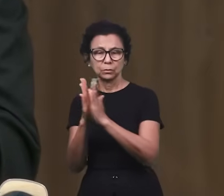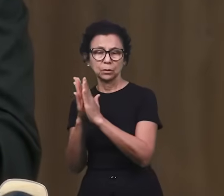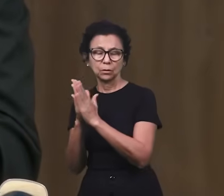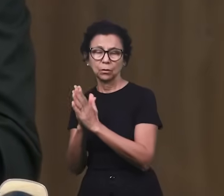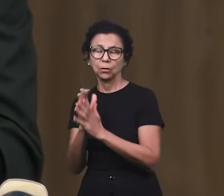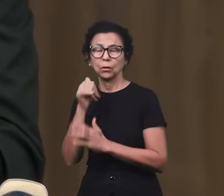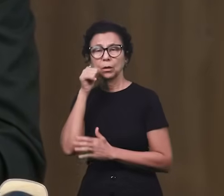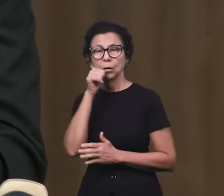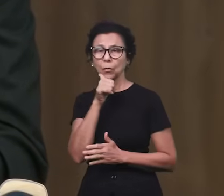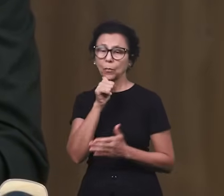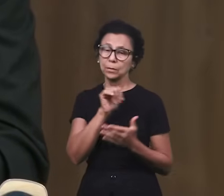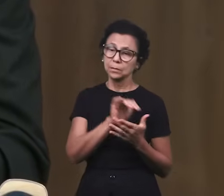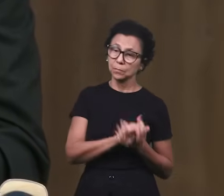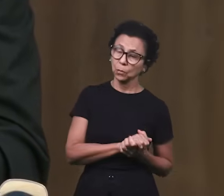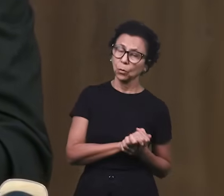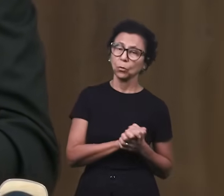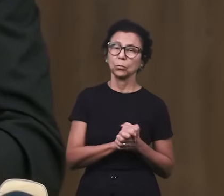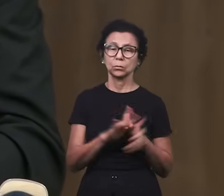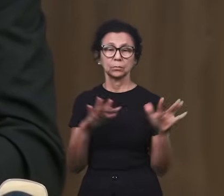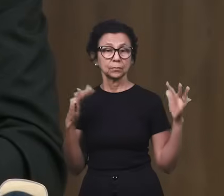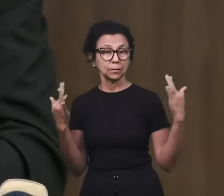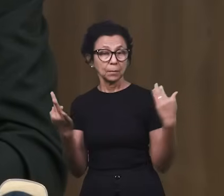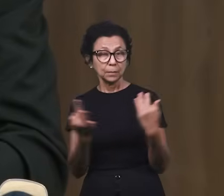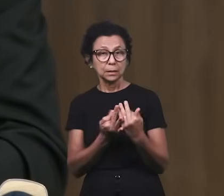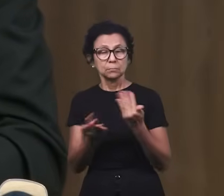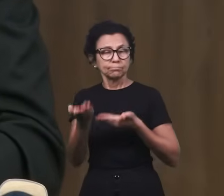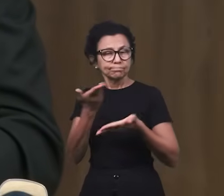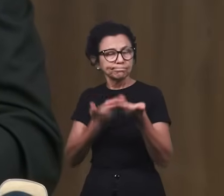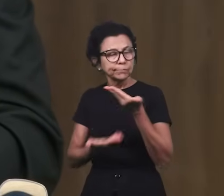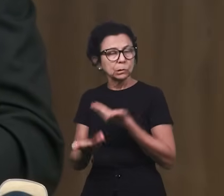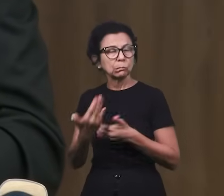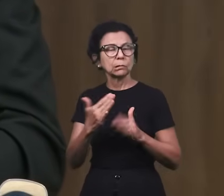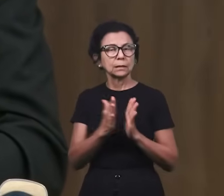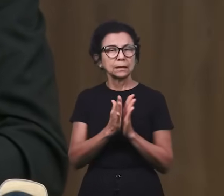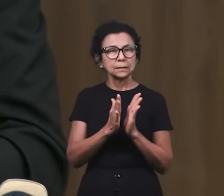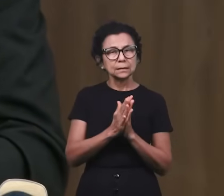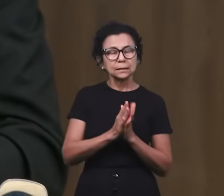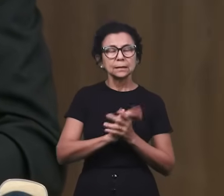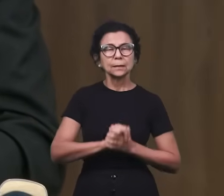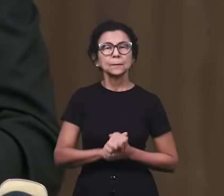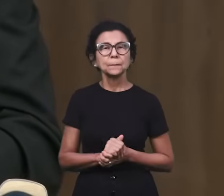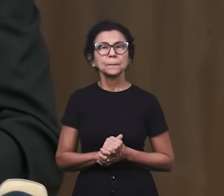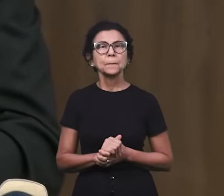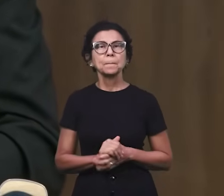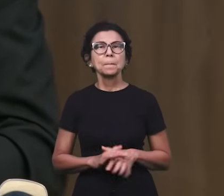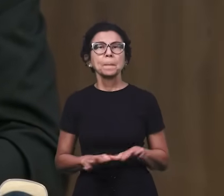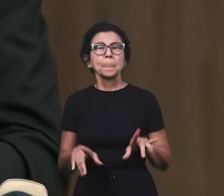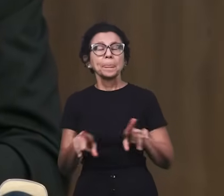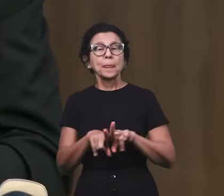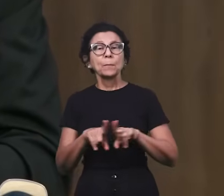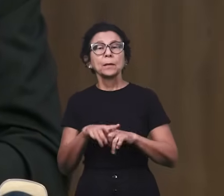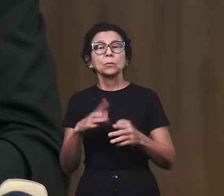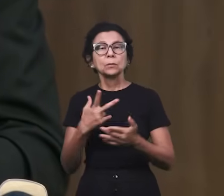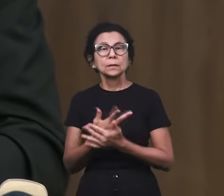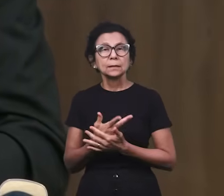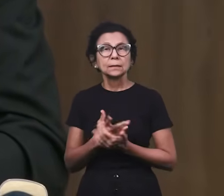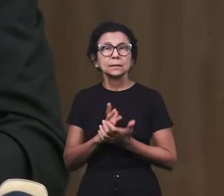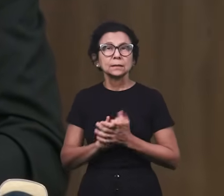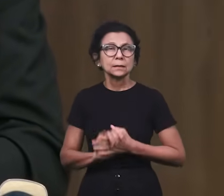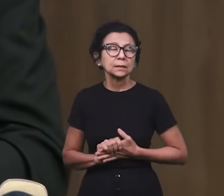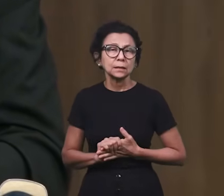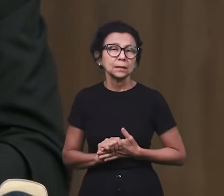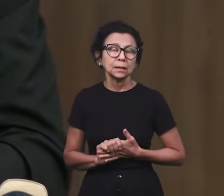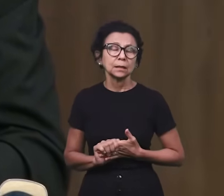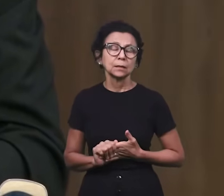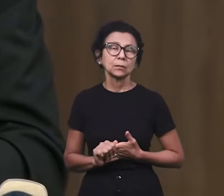não pode ter esses egos. Exato. Não, eu queria estar na frente, levando a Arca da Aliança, eu queria estar na frente com os levitas, eu queria estar na frente carregando